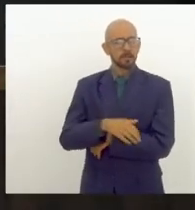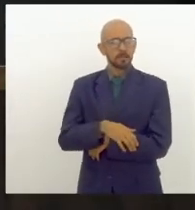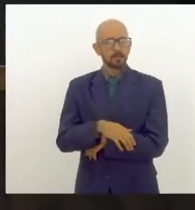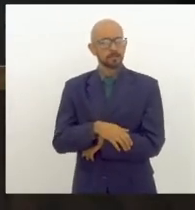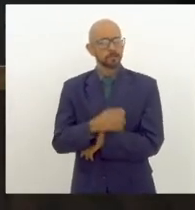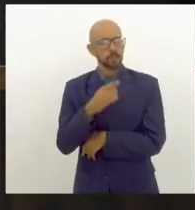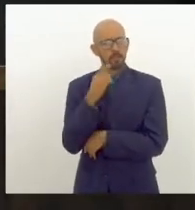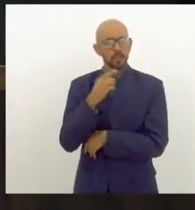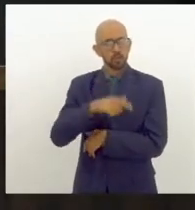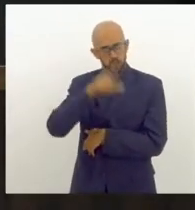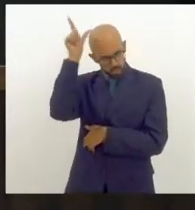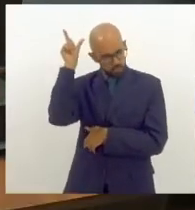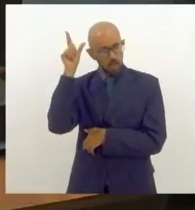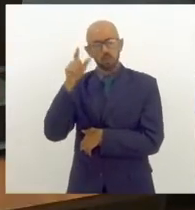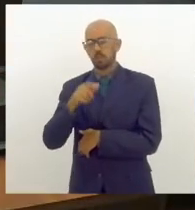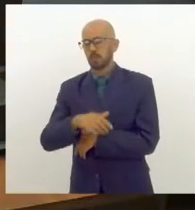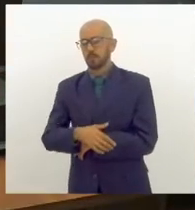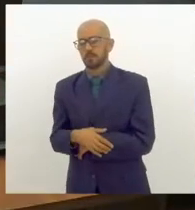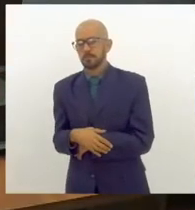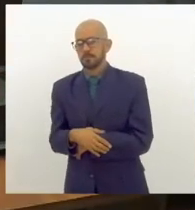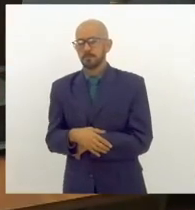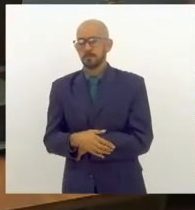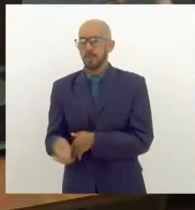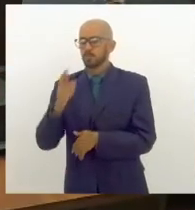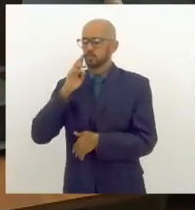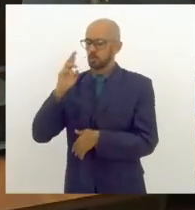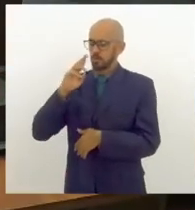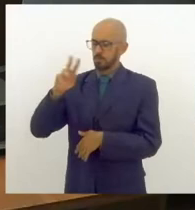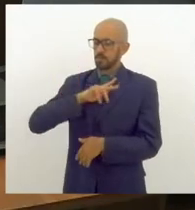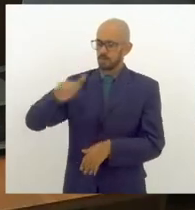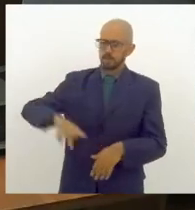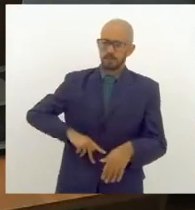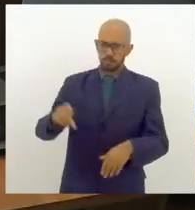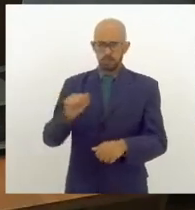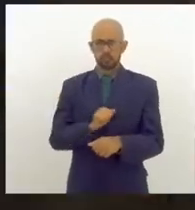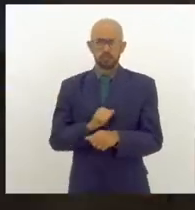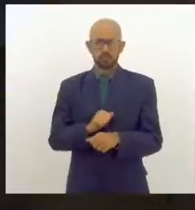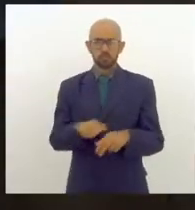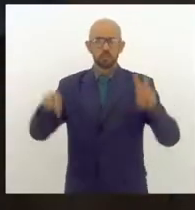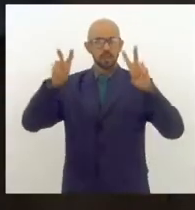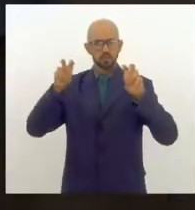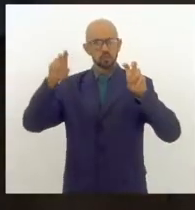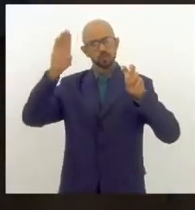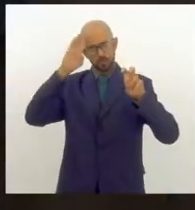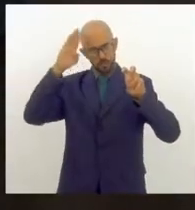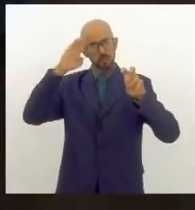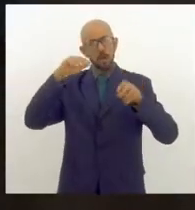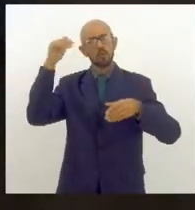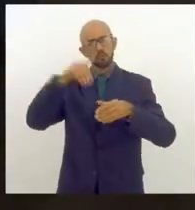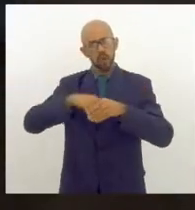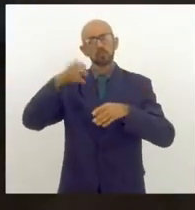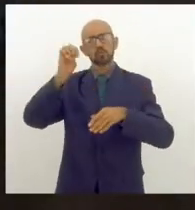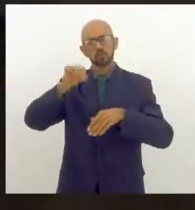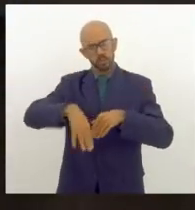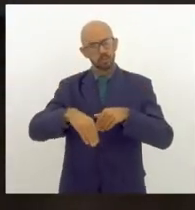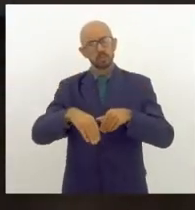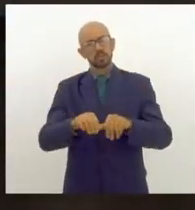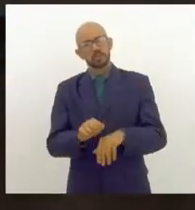Deputado Luiz Paulo. Senhor presidente, no mérito, voto